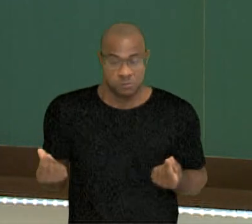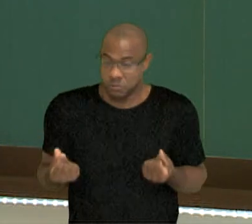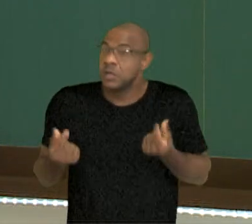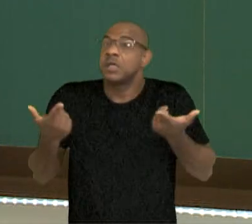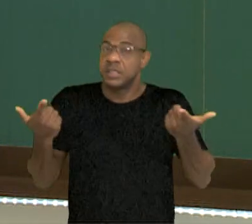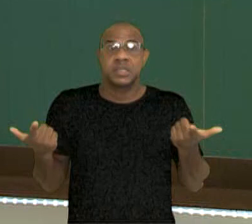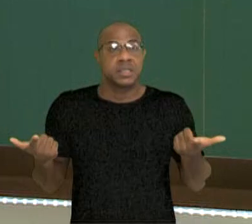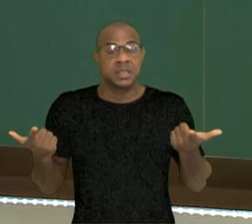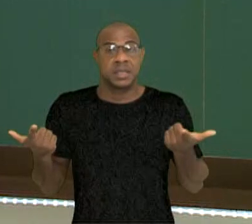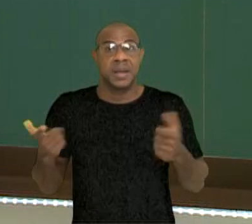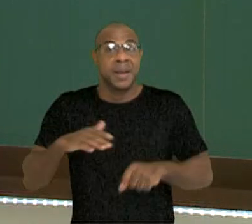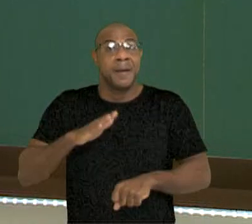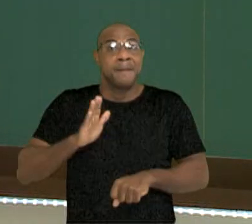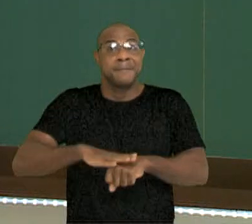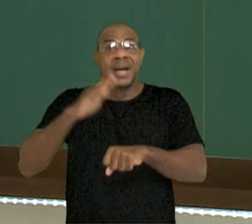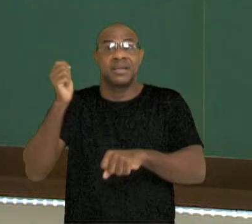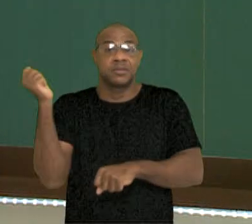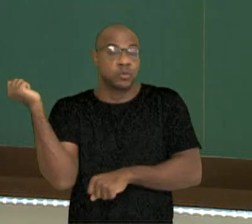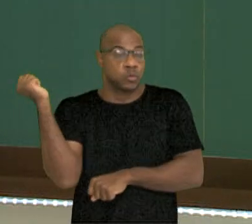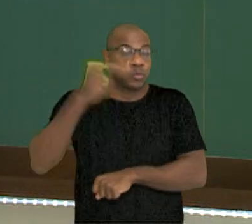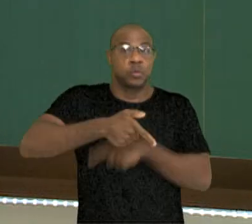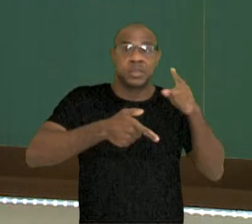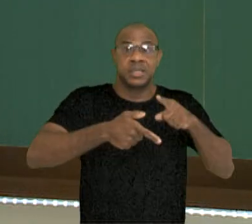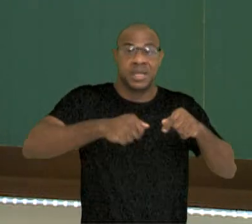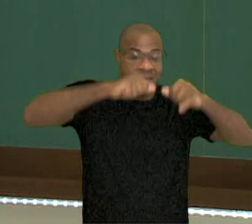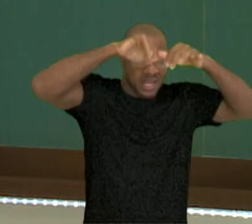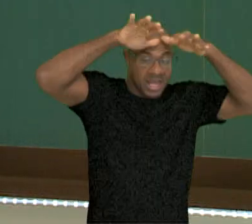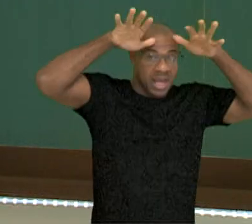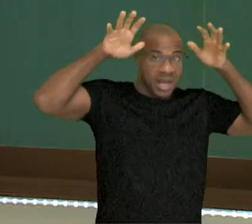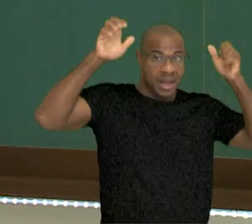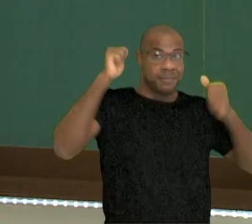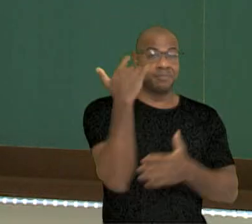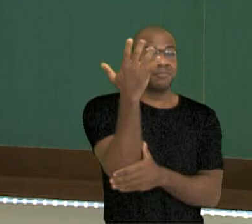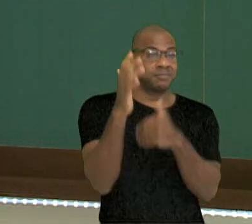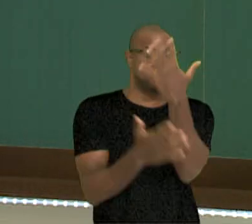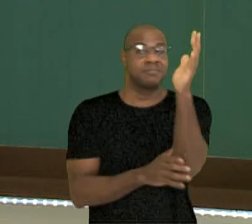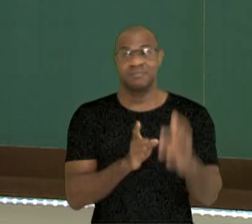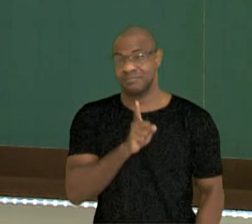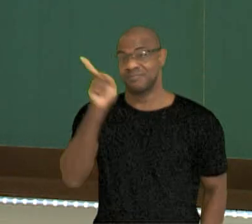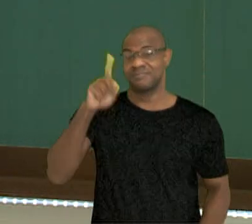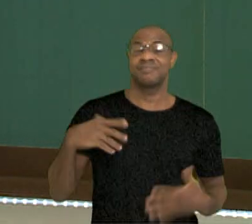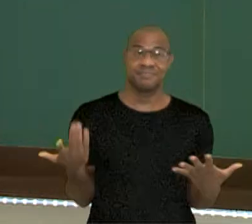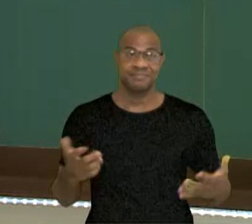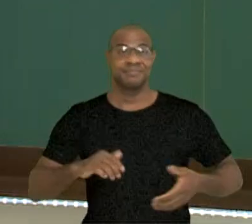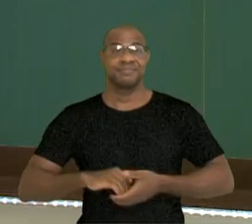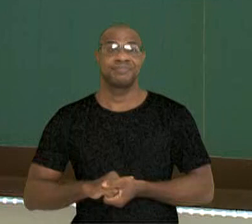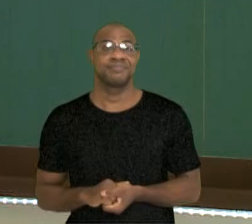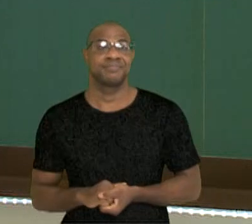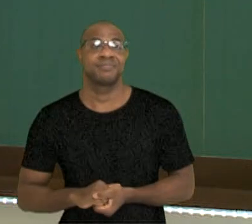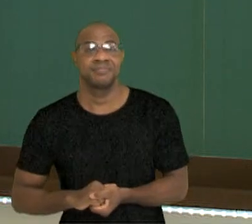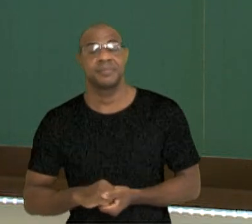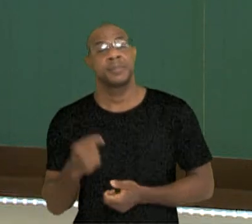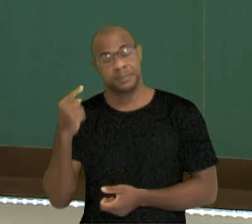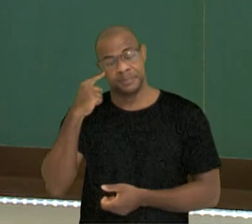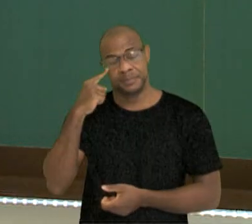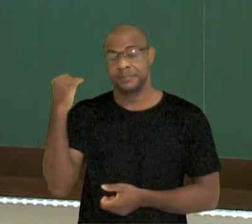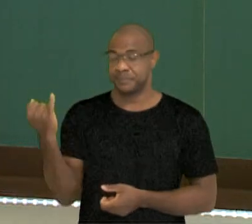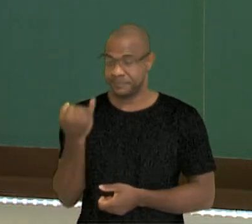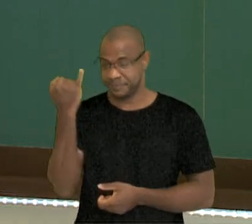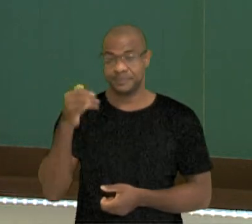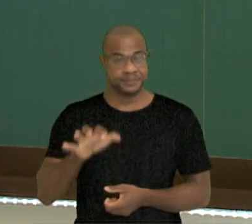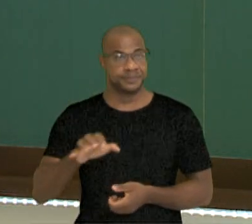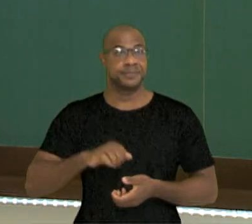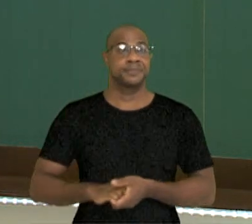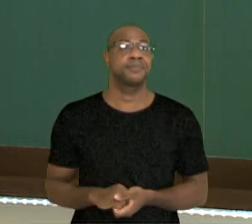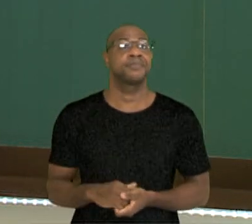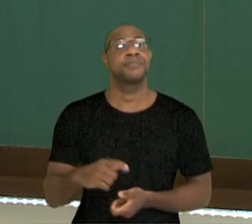floresta amazônica, em termos de biodiversidade, de diversidade de espécies vivas ali. Então é importante pensar nisso, né? E aí